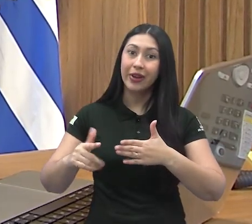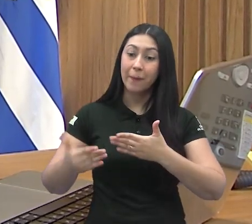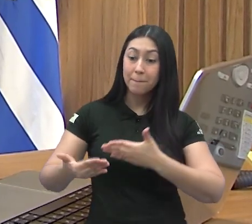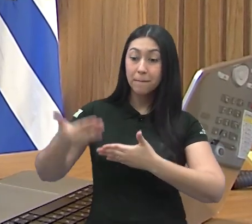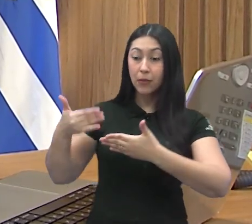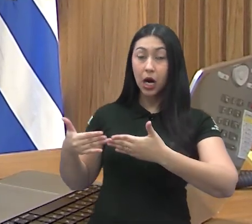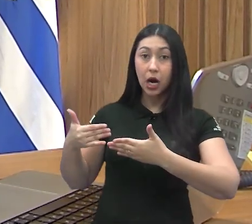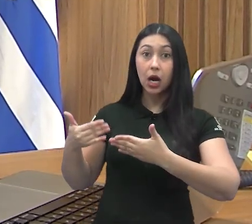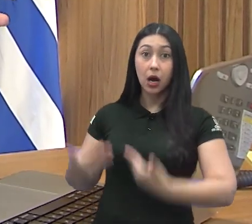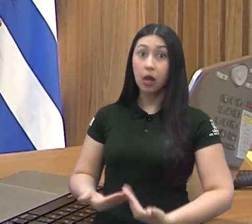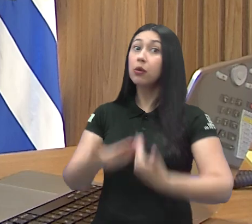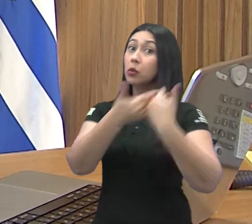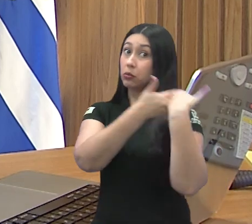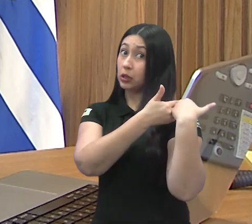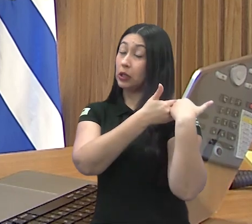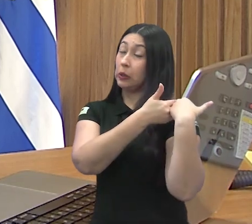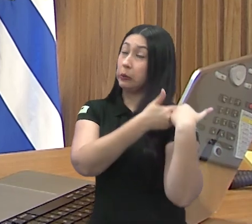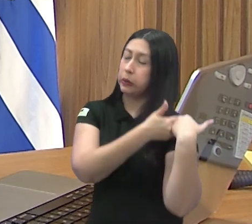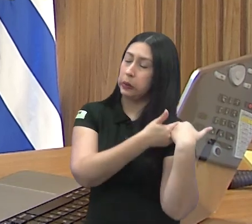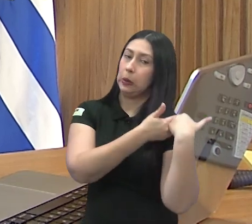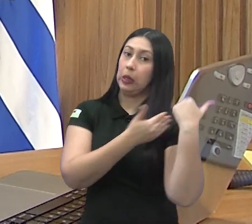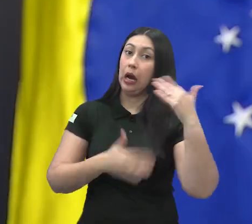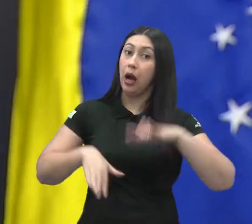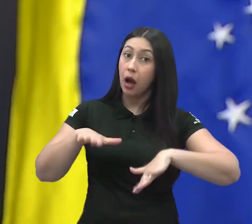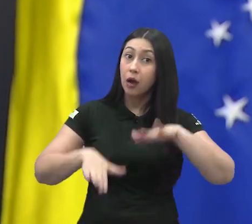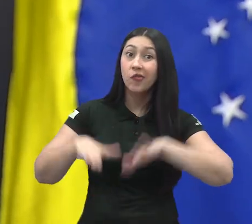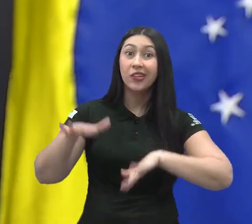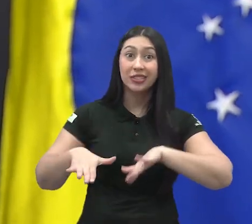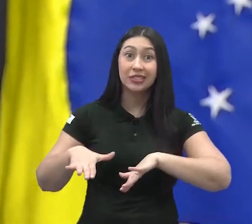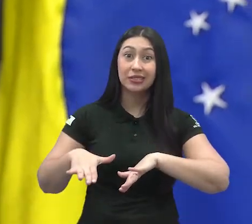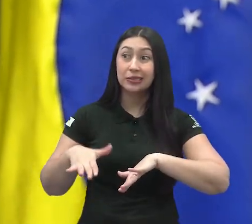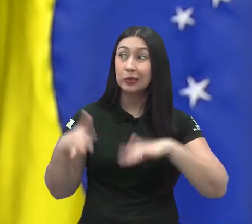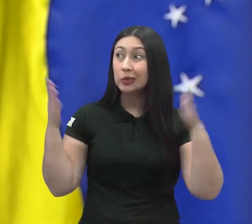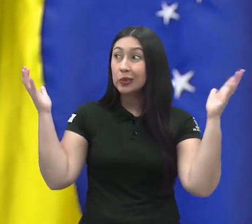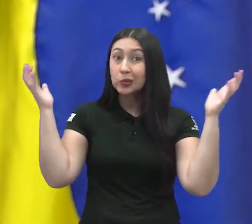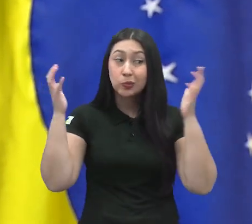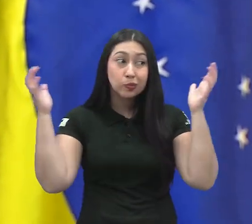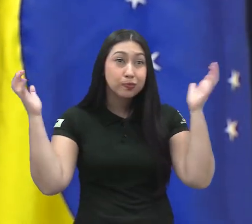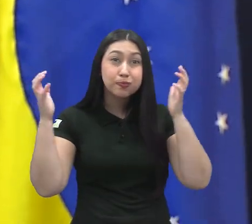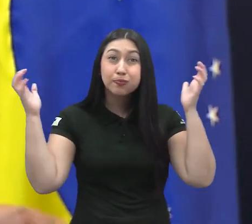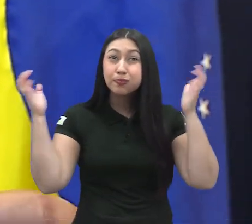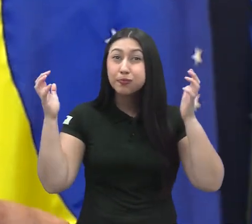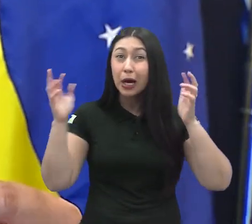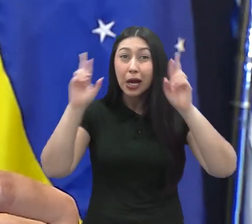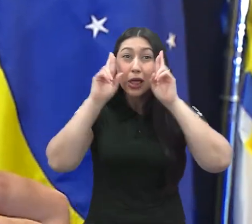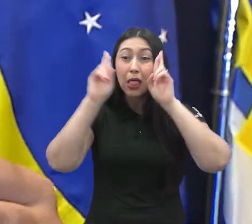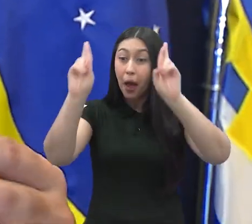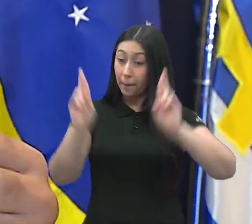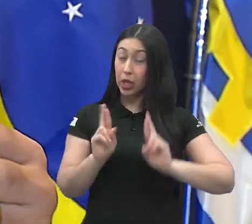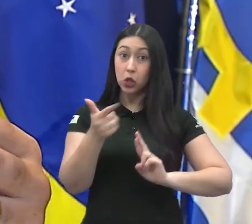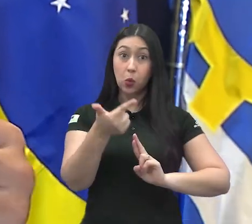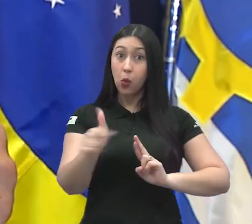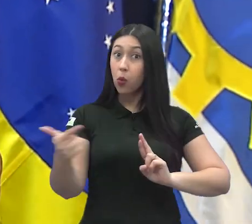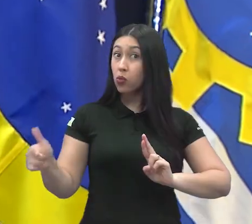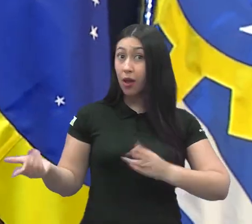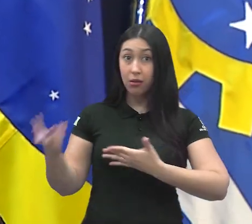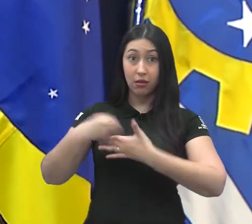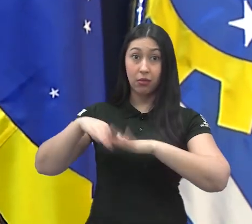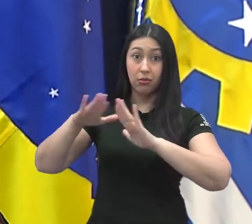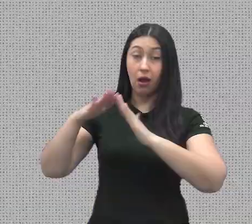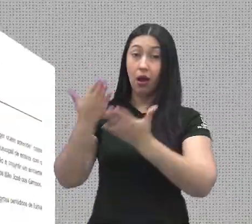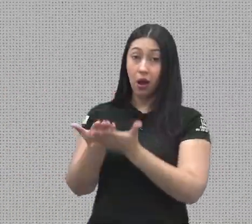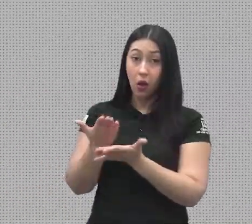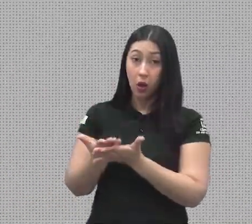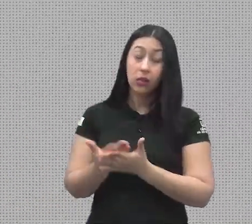são resultado de uma responsabilidade grande, que muitas vezes vem acompanhada da falta de respeito em sala de